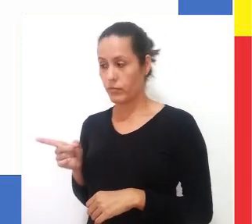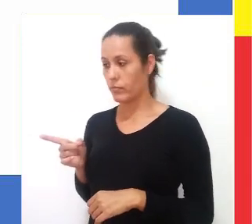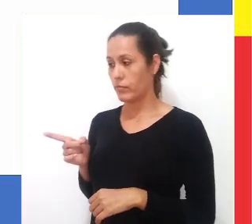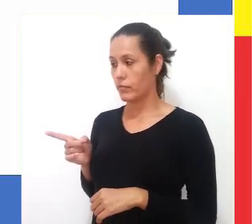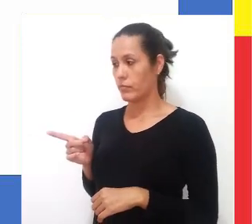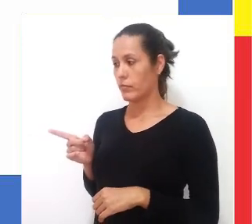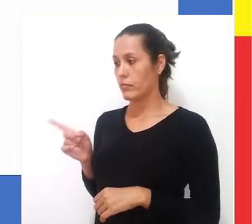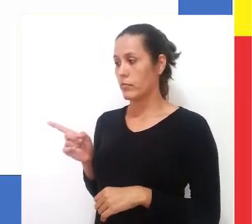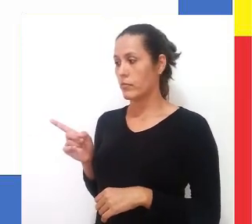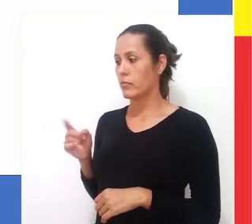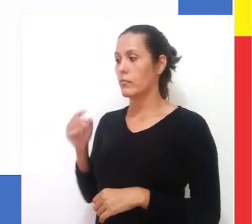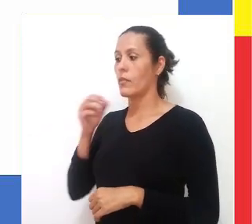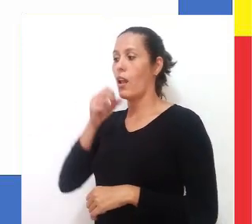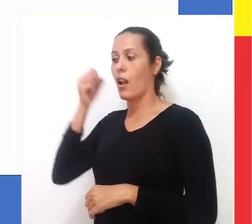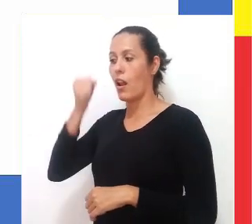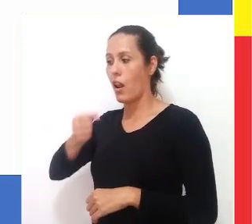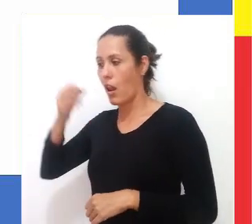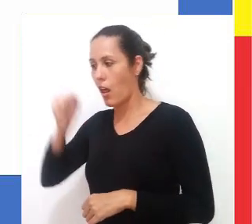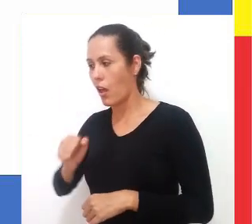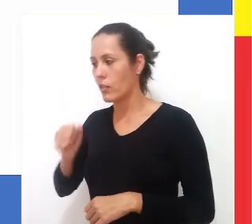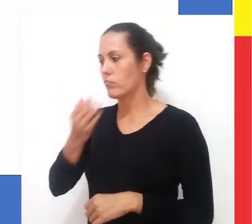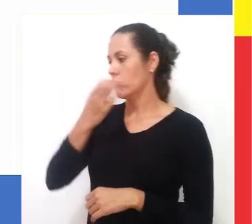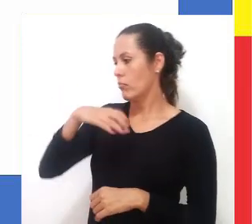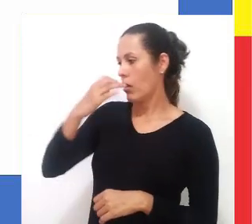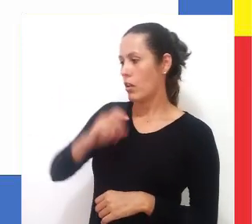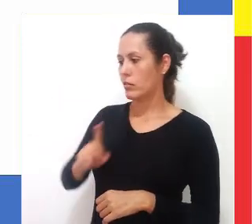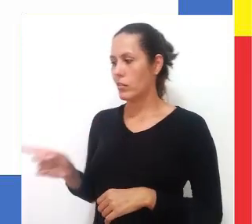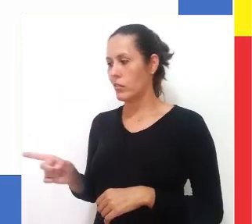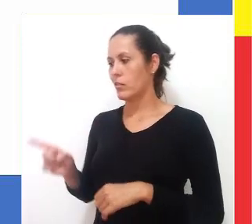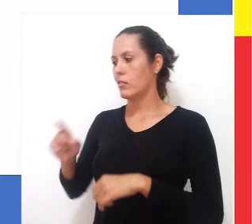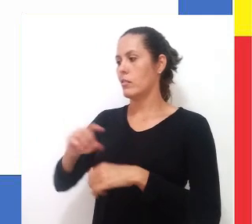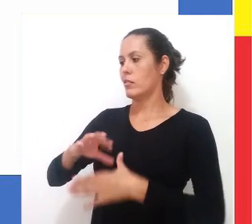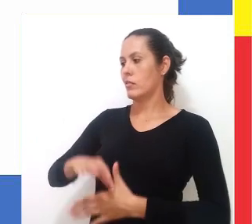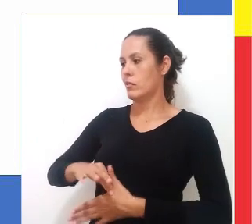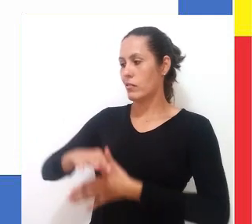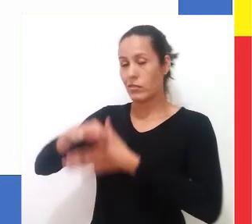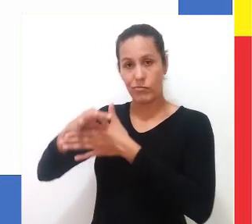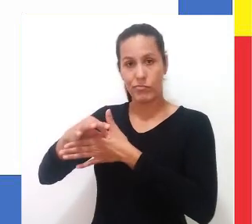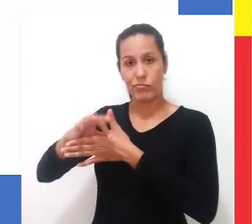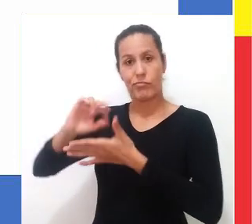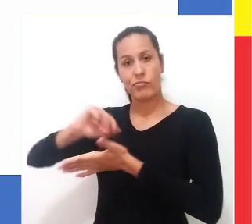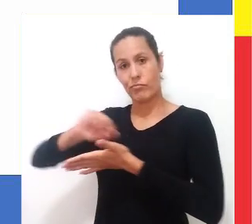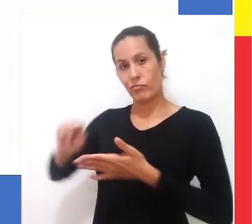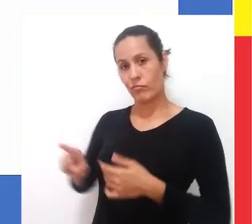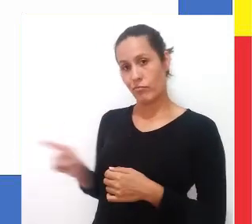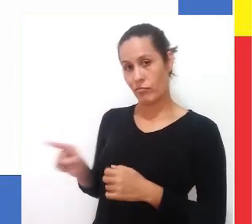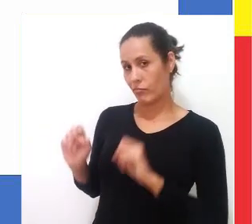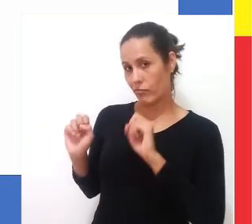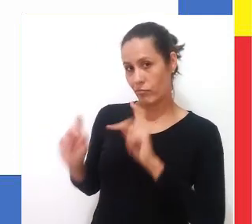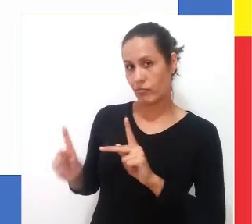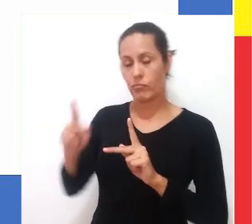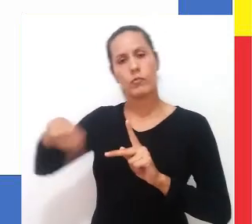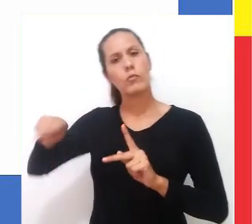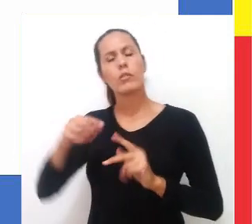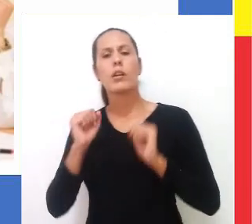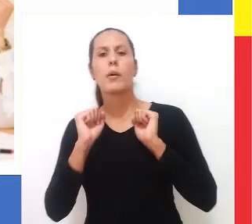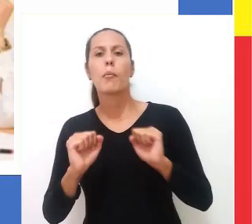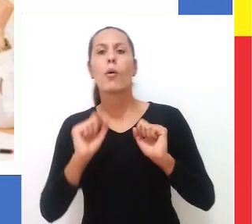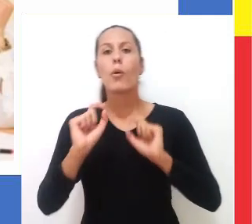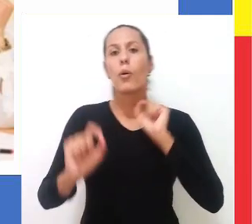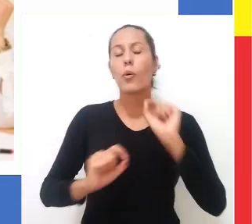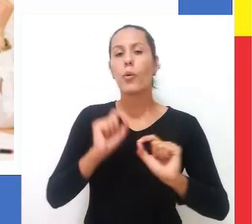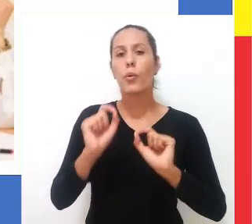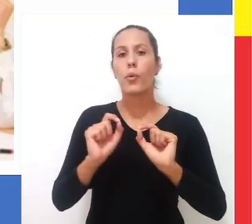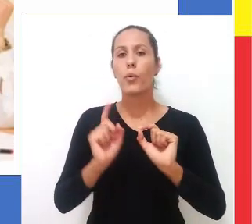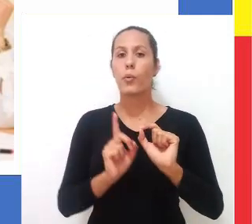foods, apples, milks, grains, protein, ok?